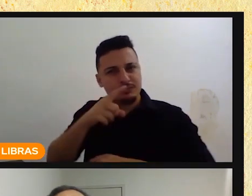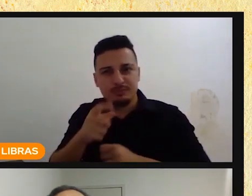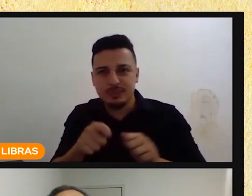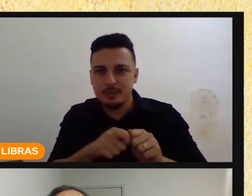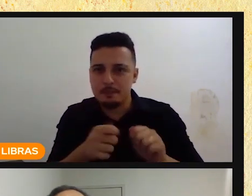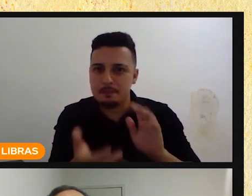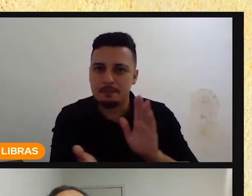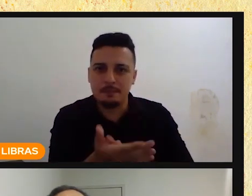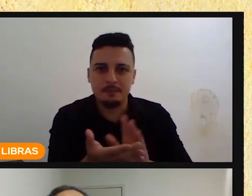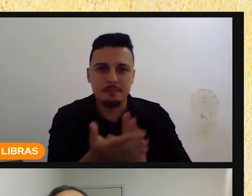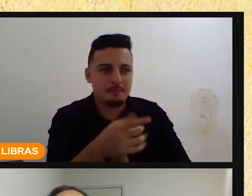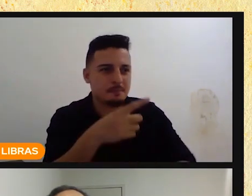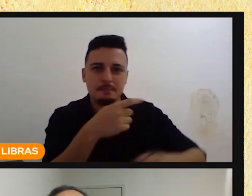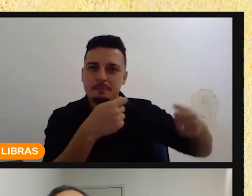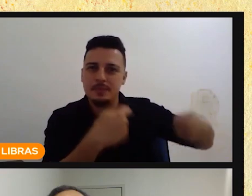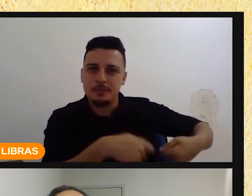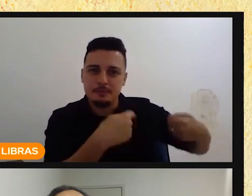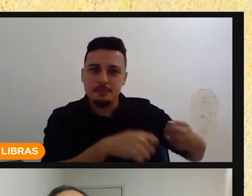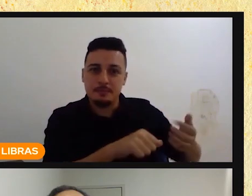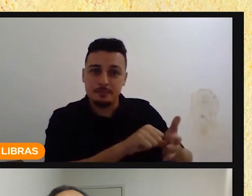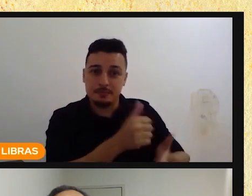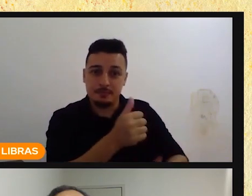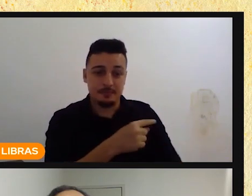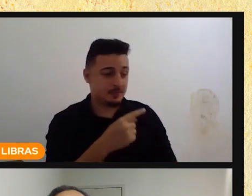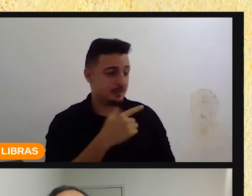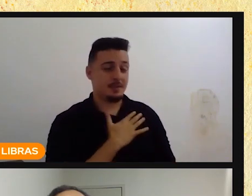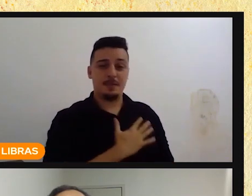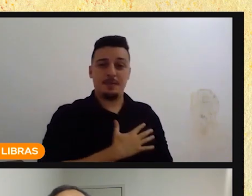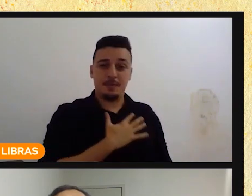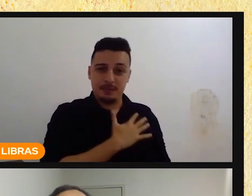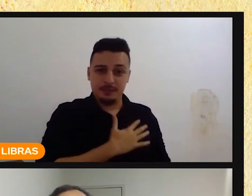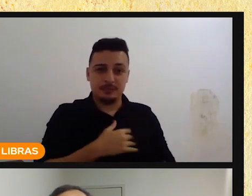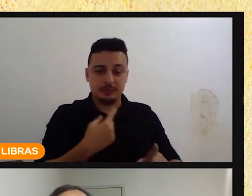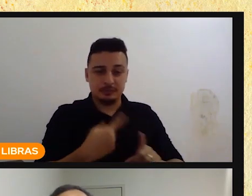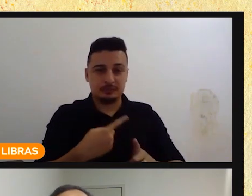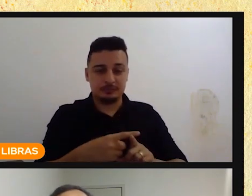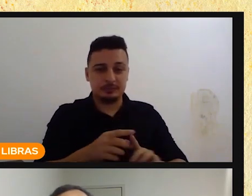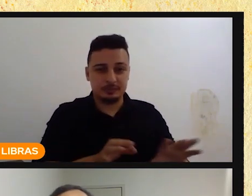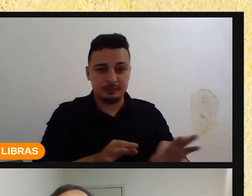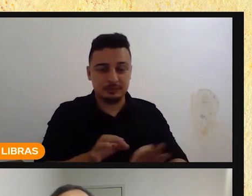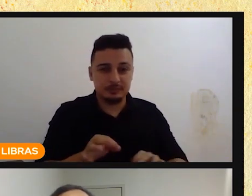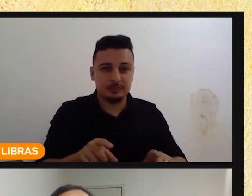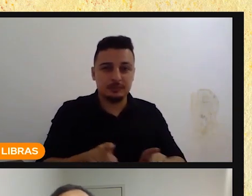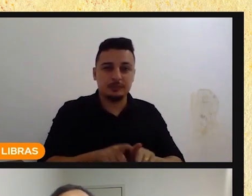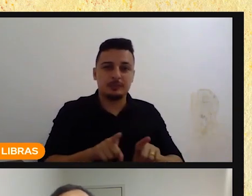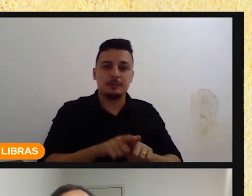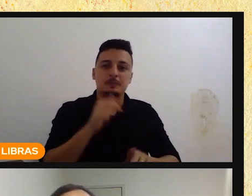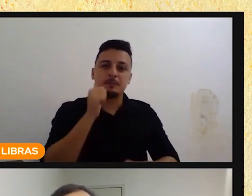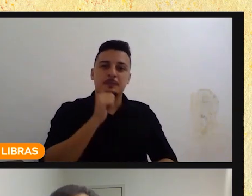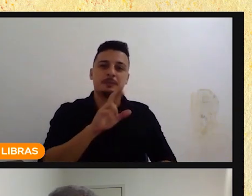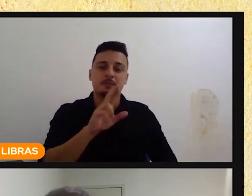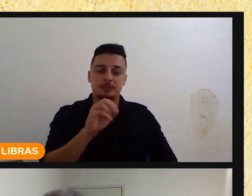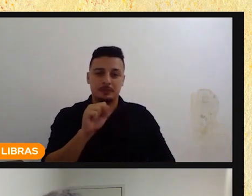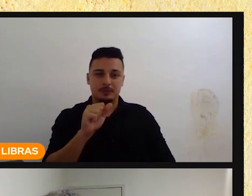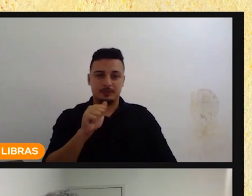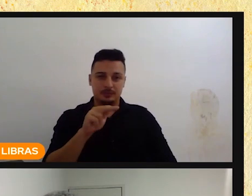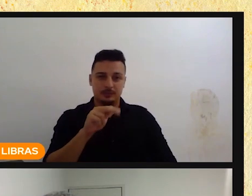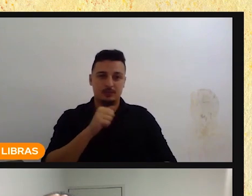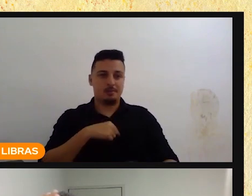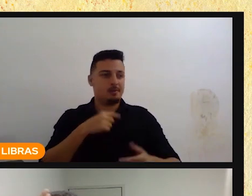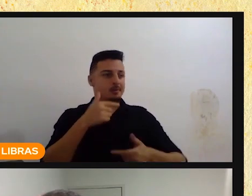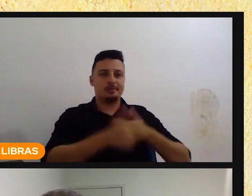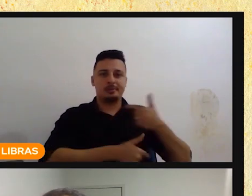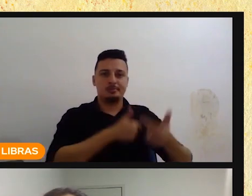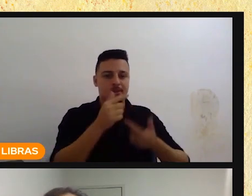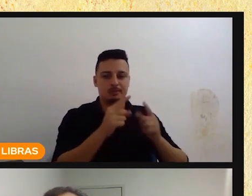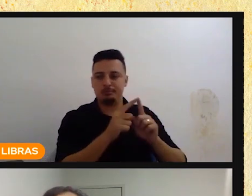fã do curta, eu também sou muito fã do curta, estou produzindo um curta da Rosana Urbs agora, então assim, né, não é porque produzo longa, deixo de produzir